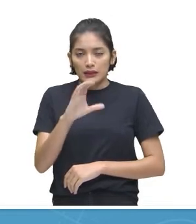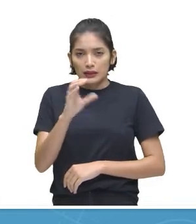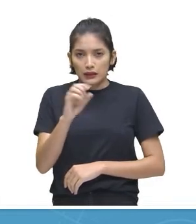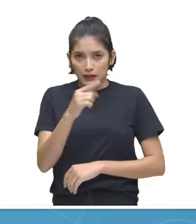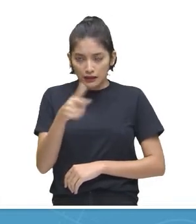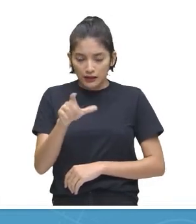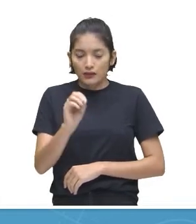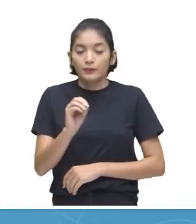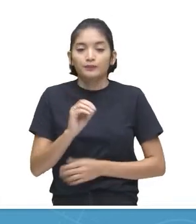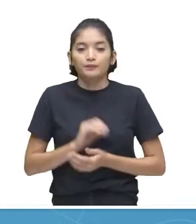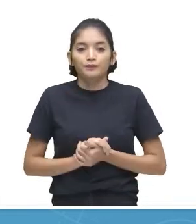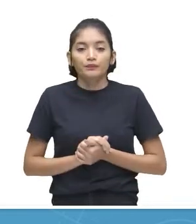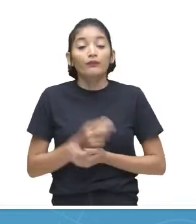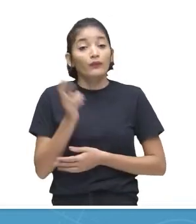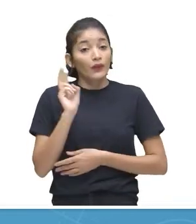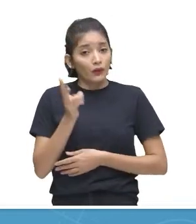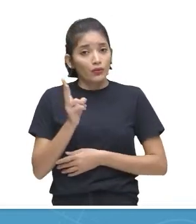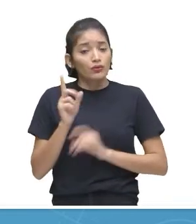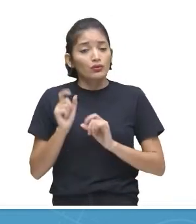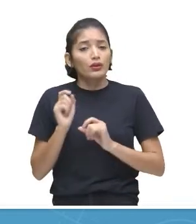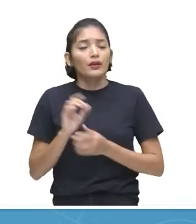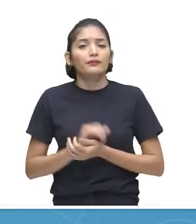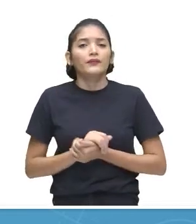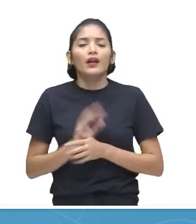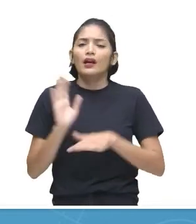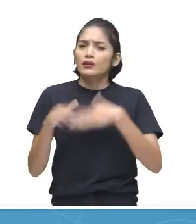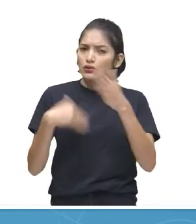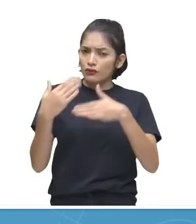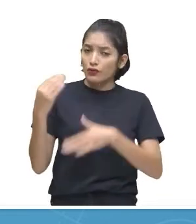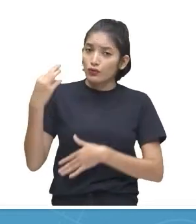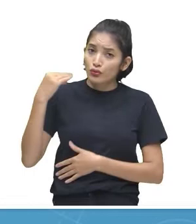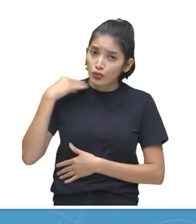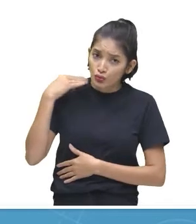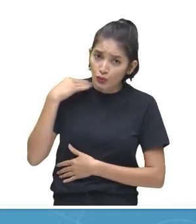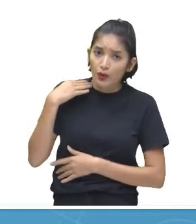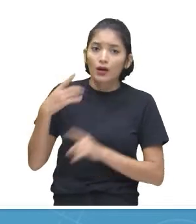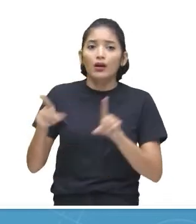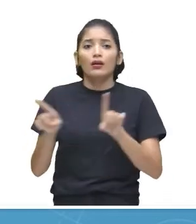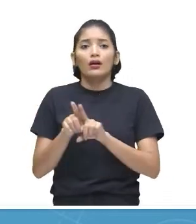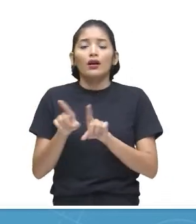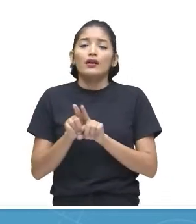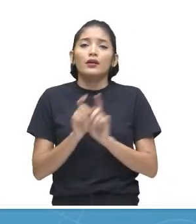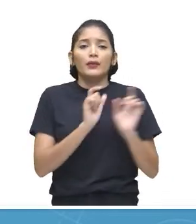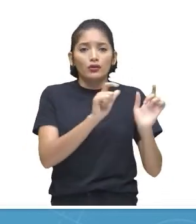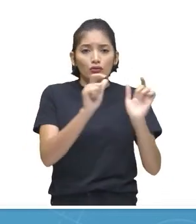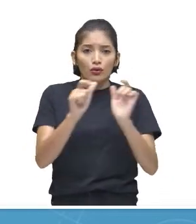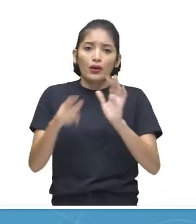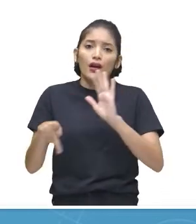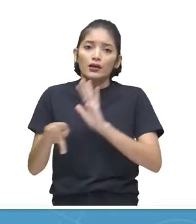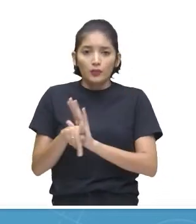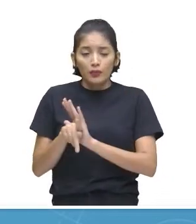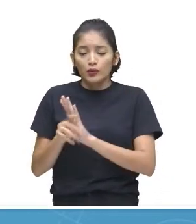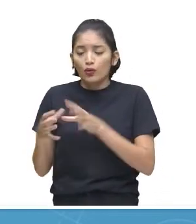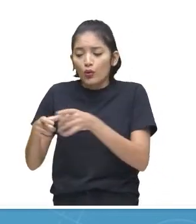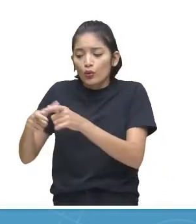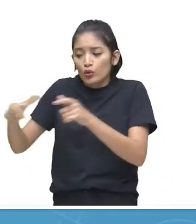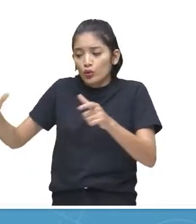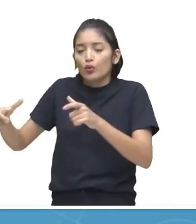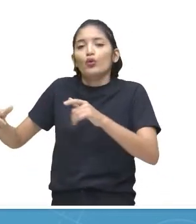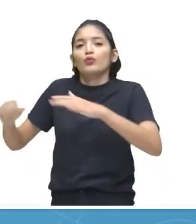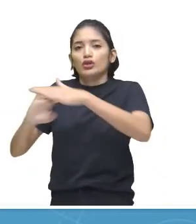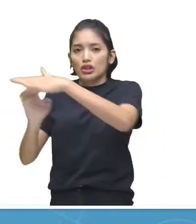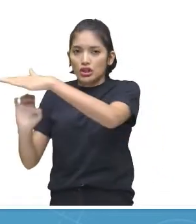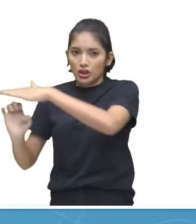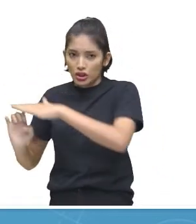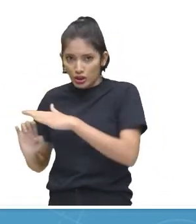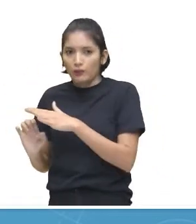financeiro, capitalismo financeiro, que foi quando se desenvolveu os bancos, né, as corretoras e os grandes grupos empresariais que a gente tem aí ao redor do